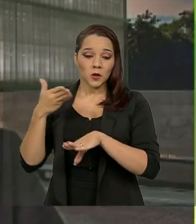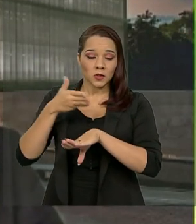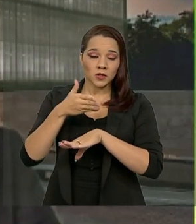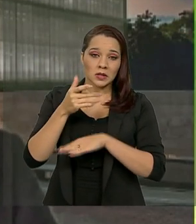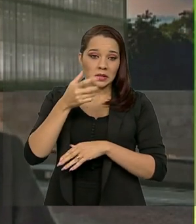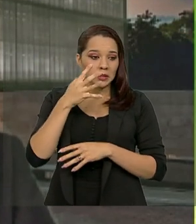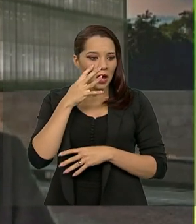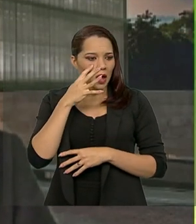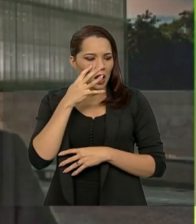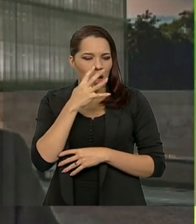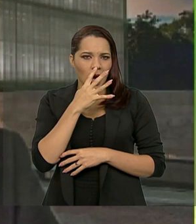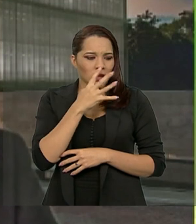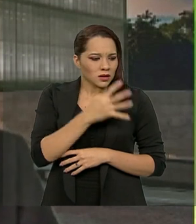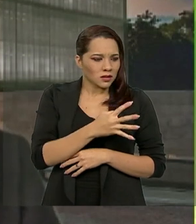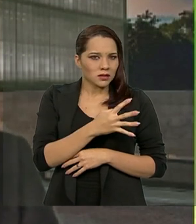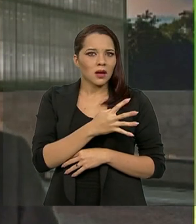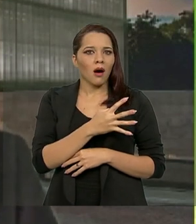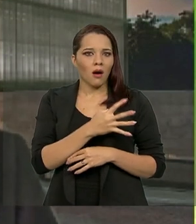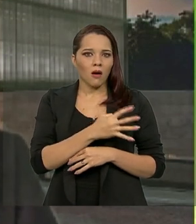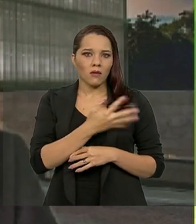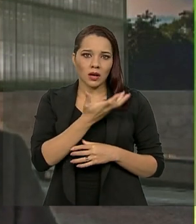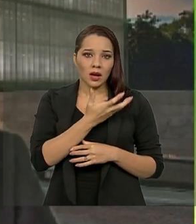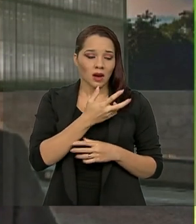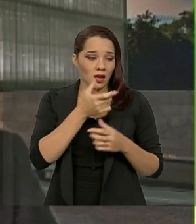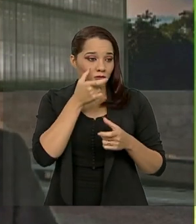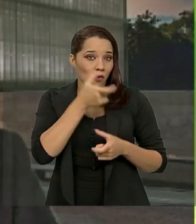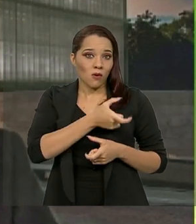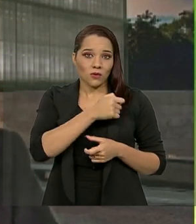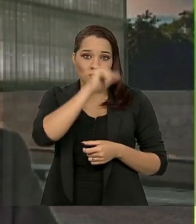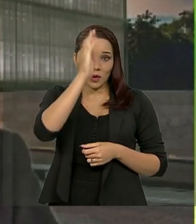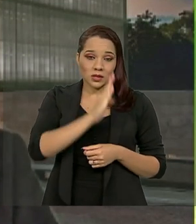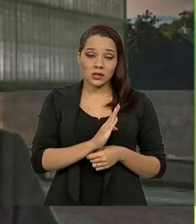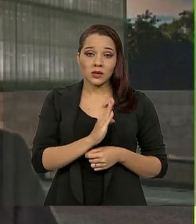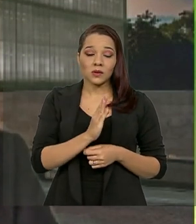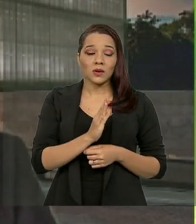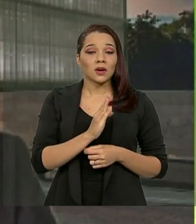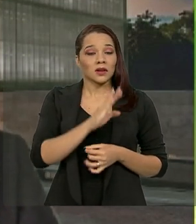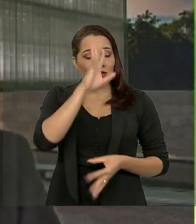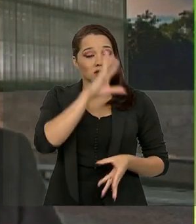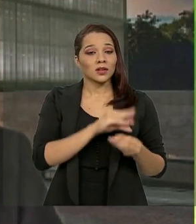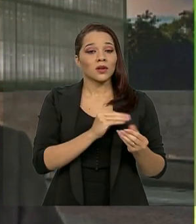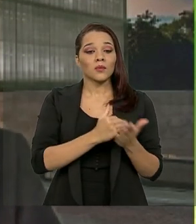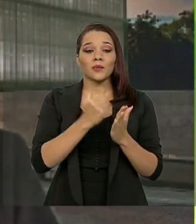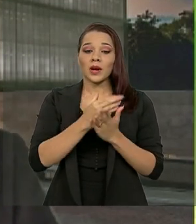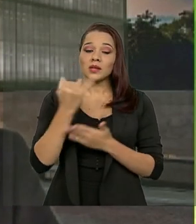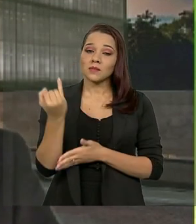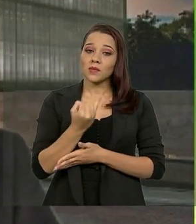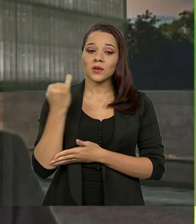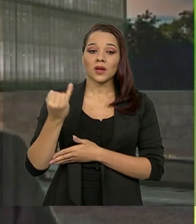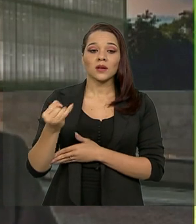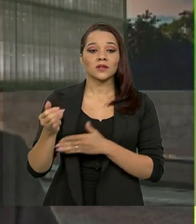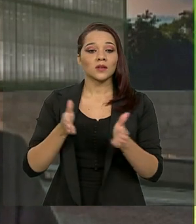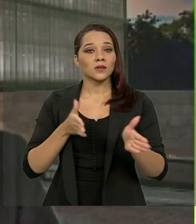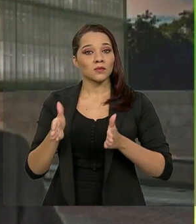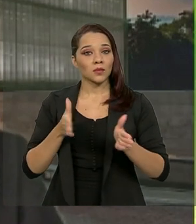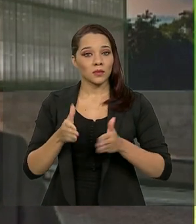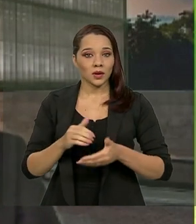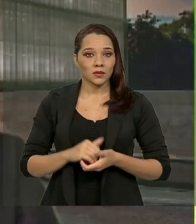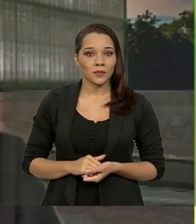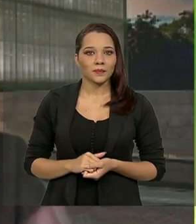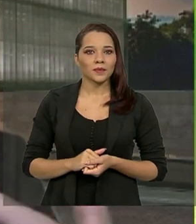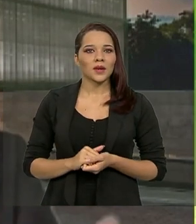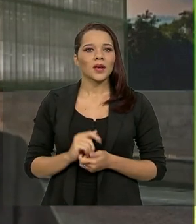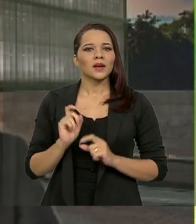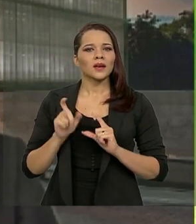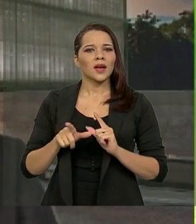isso, a gente vai ter aí o que nós entendemos mais importante neste momento, a